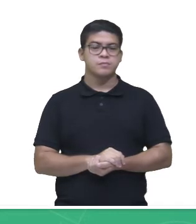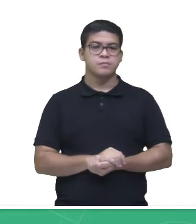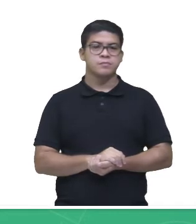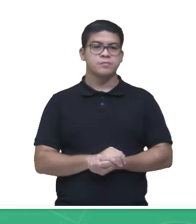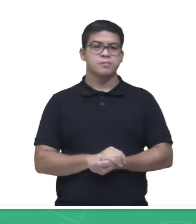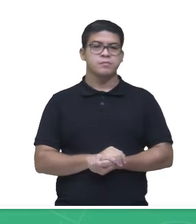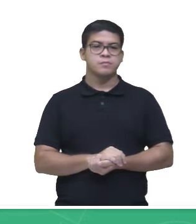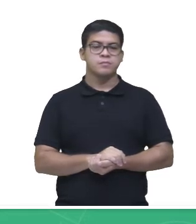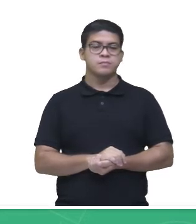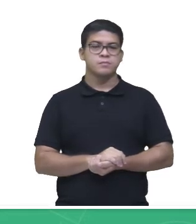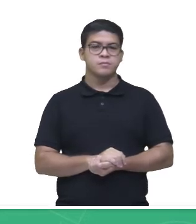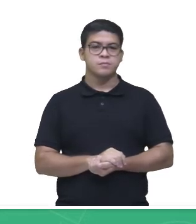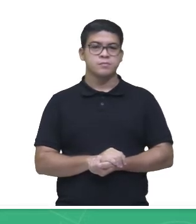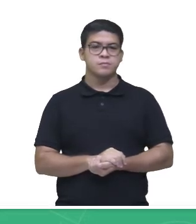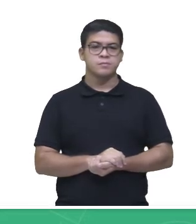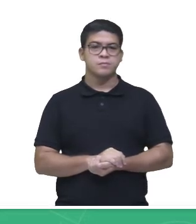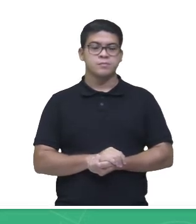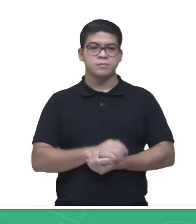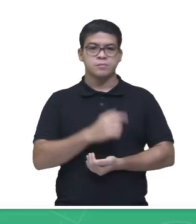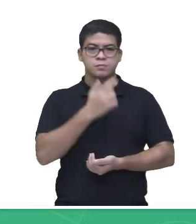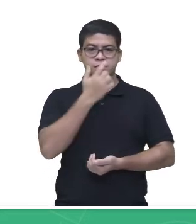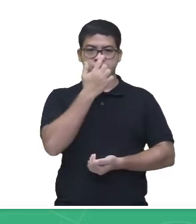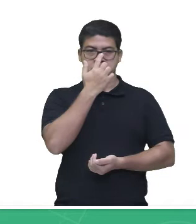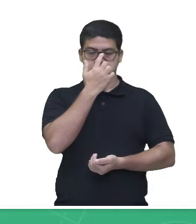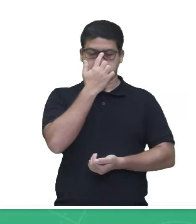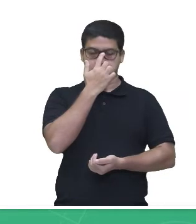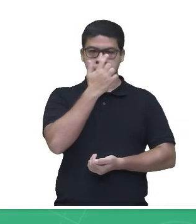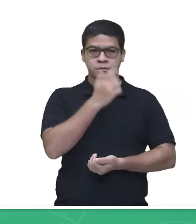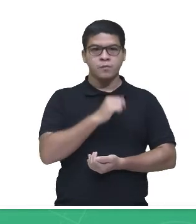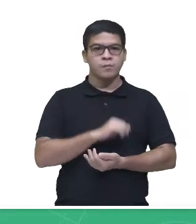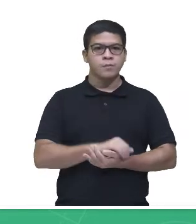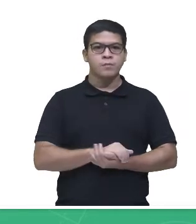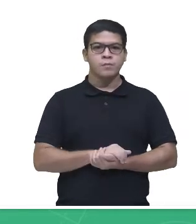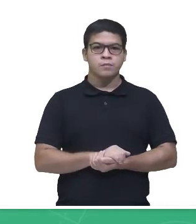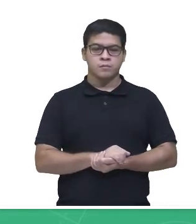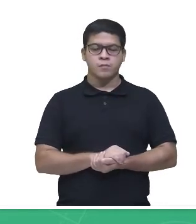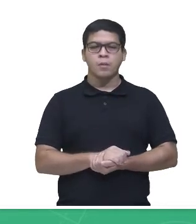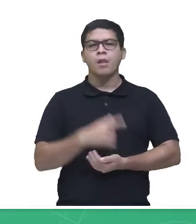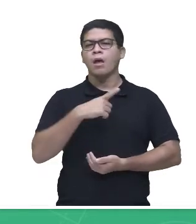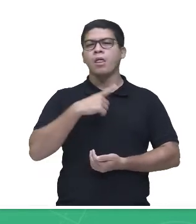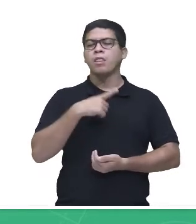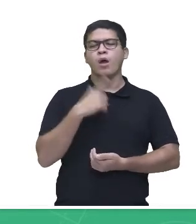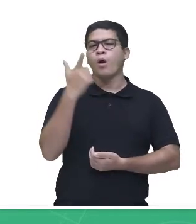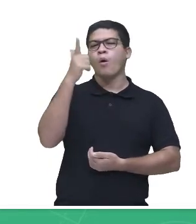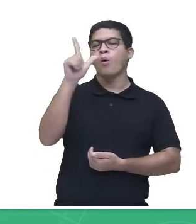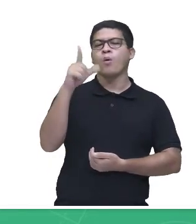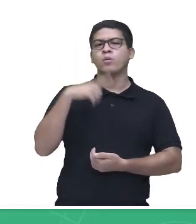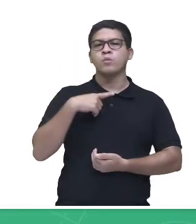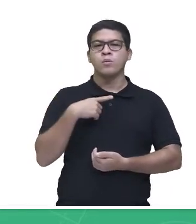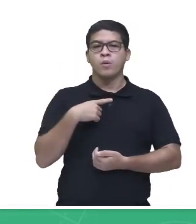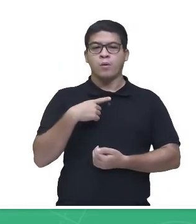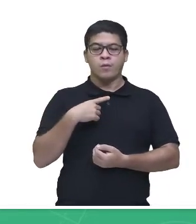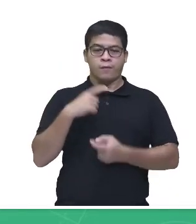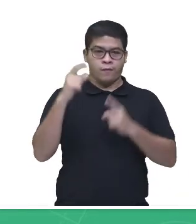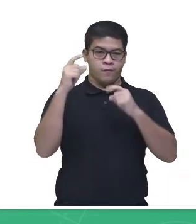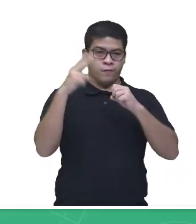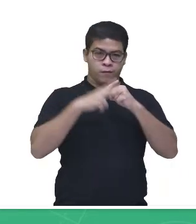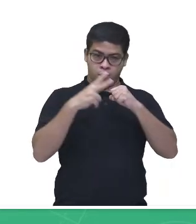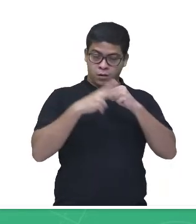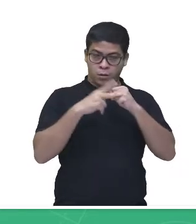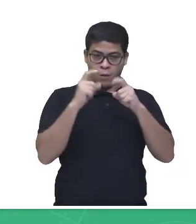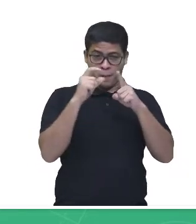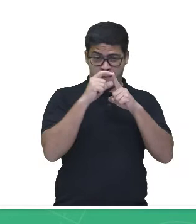ele fez, ou eu tenho feito, ok? Eu trouxe outro verbo, o ver. O verbo